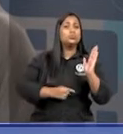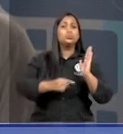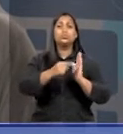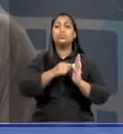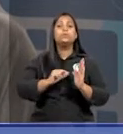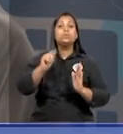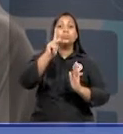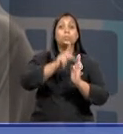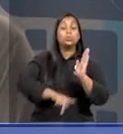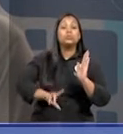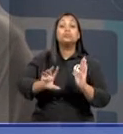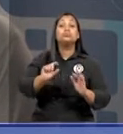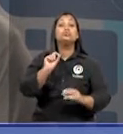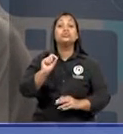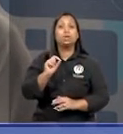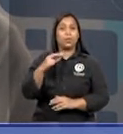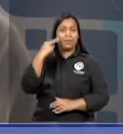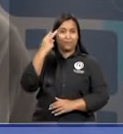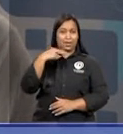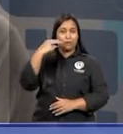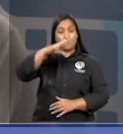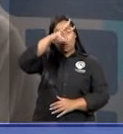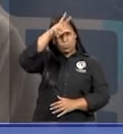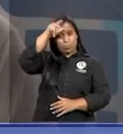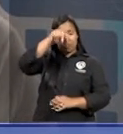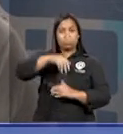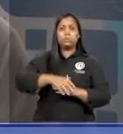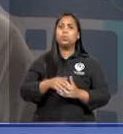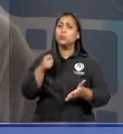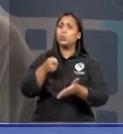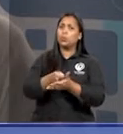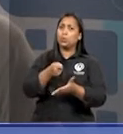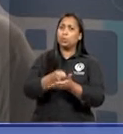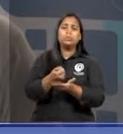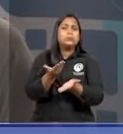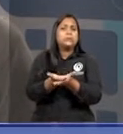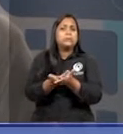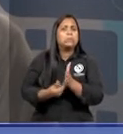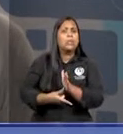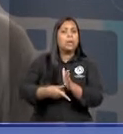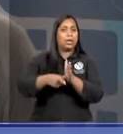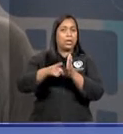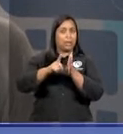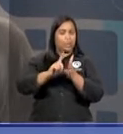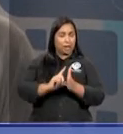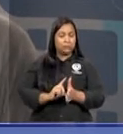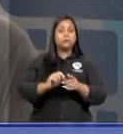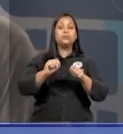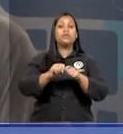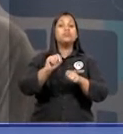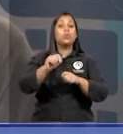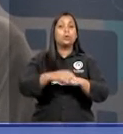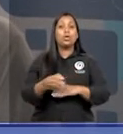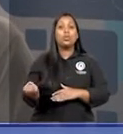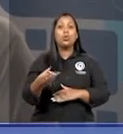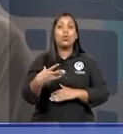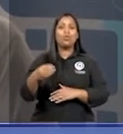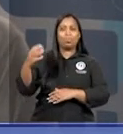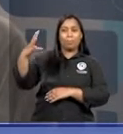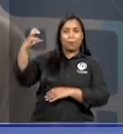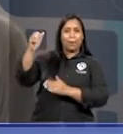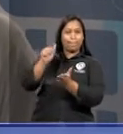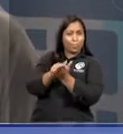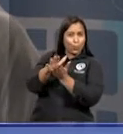são aos projetos de Bruno Marinho que obriga a realização de estudo prévio para instalação de novos radares